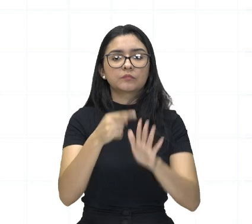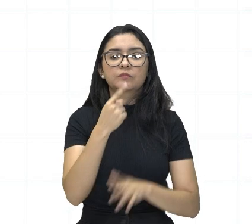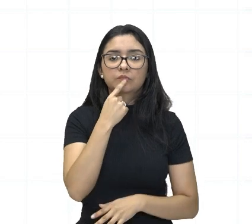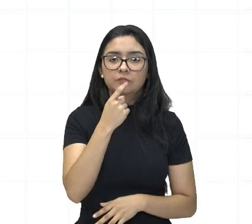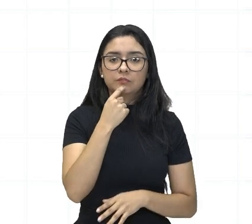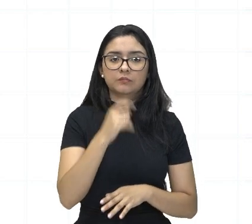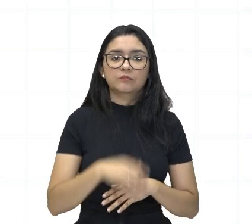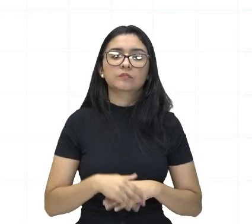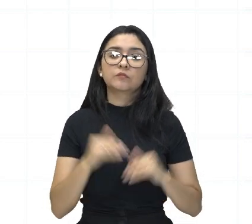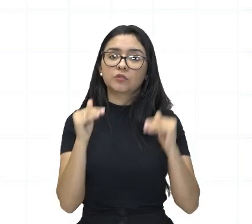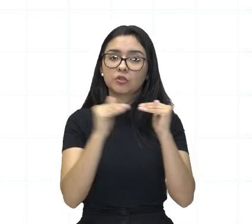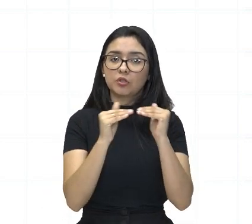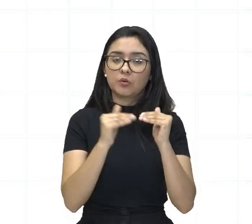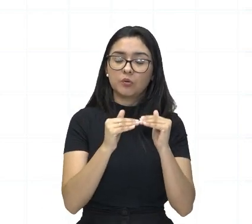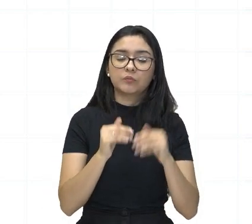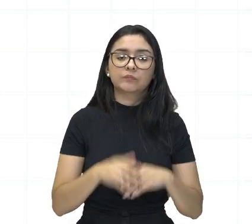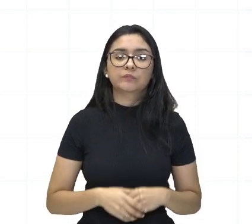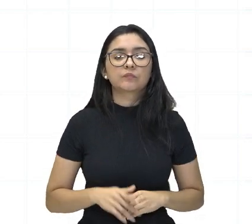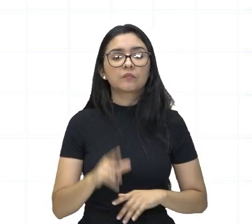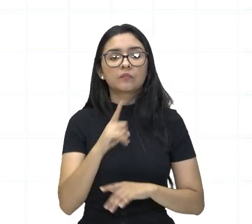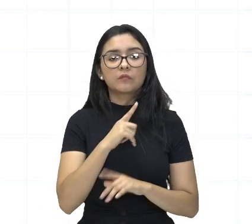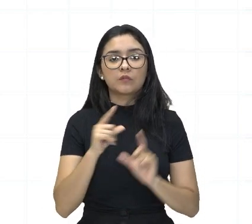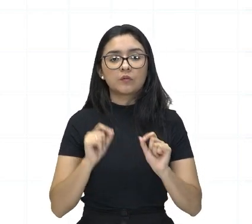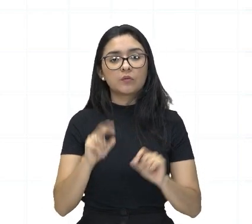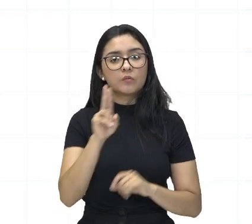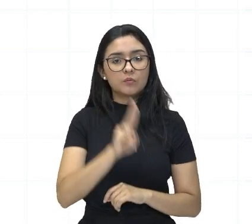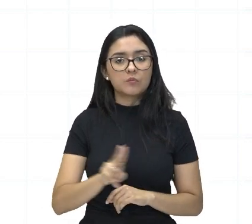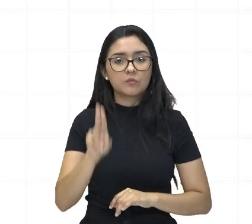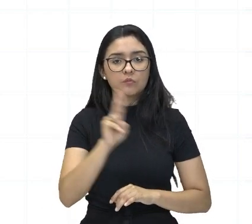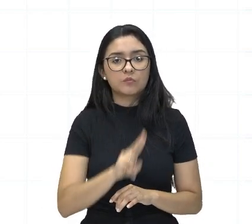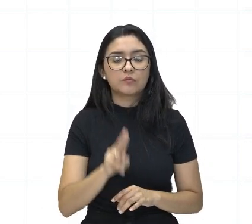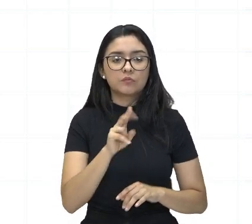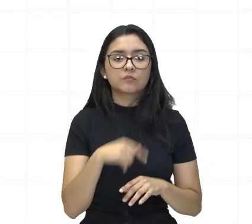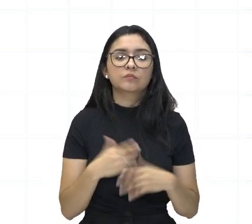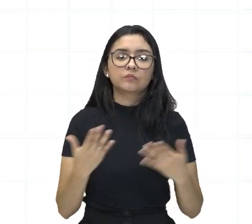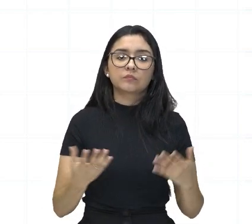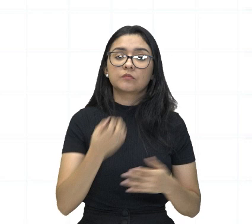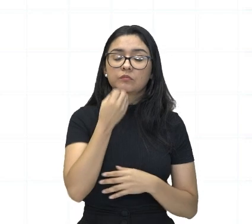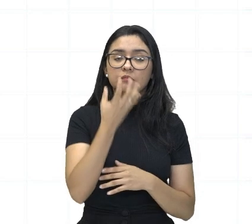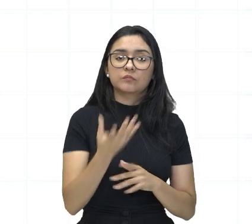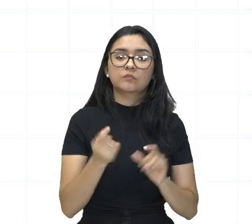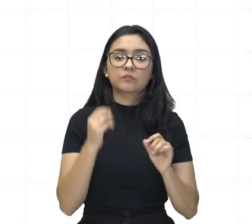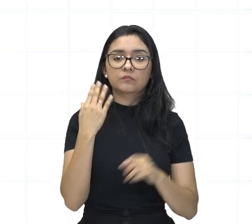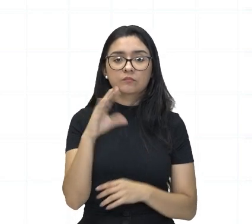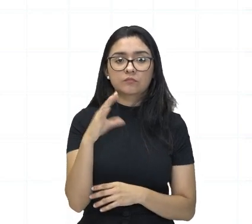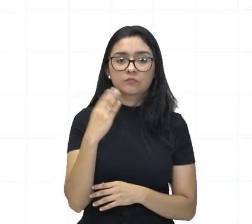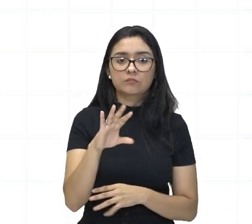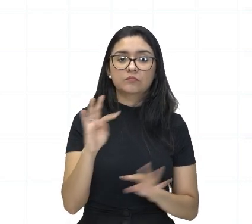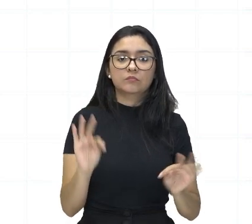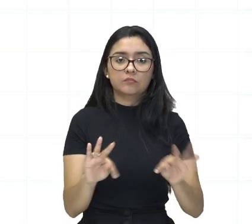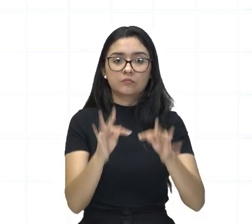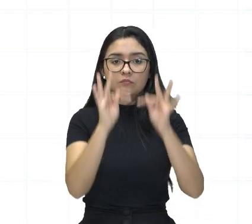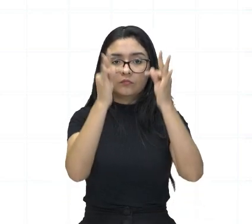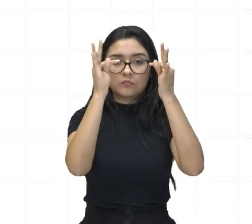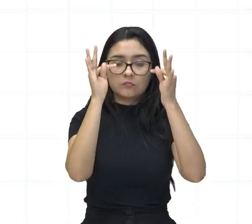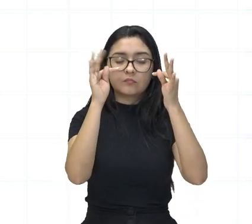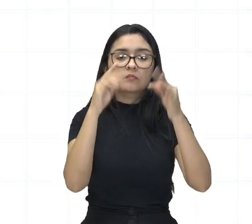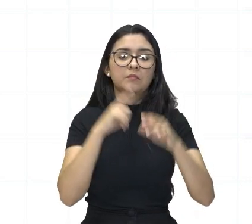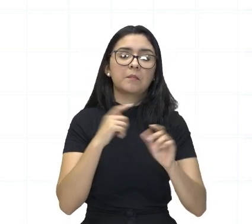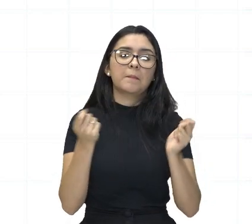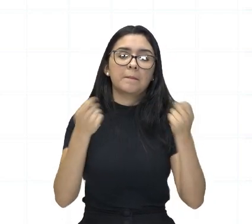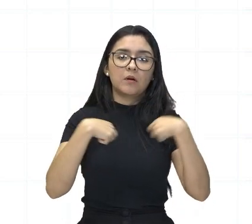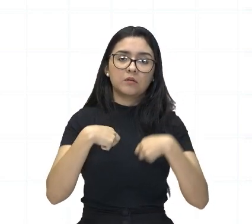acordo. Nós poderíamos ter aí o uso dele, considerando os benefícios científicos e tecnológicos que podem surgir com